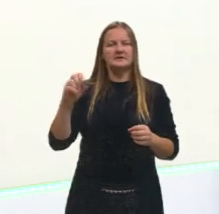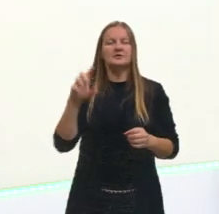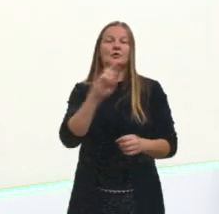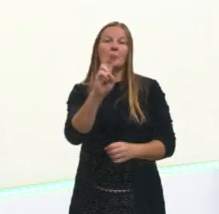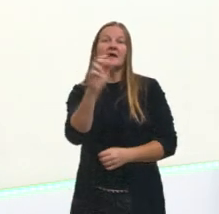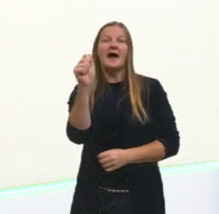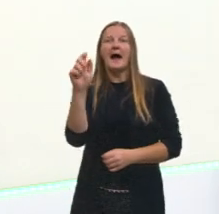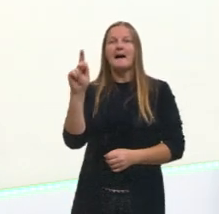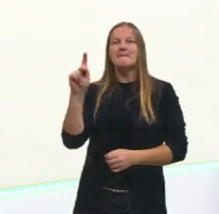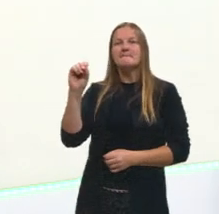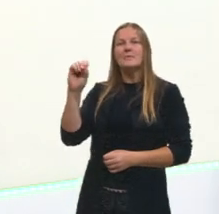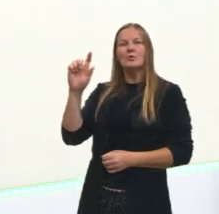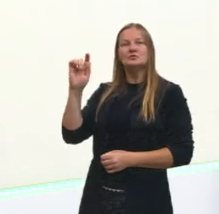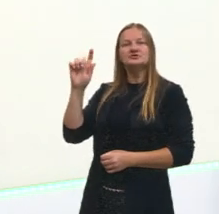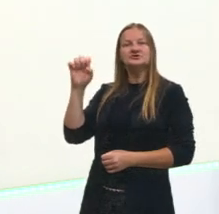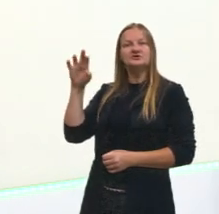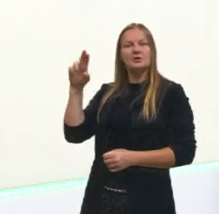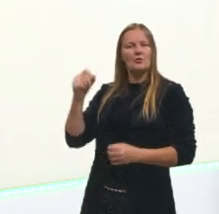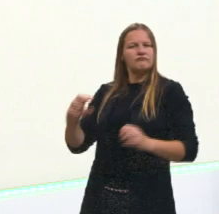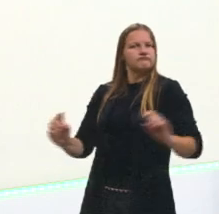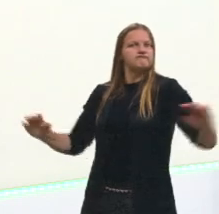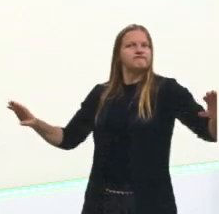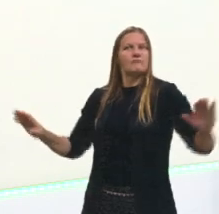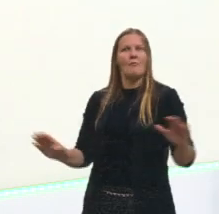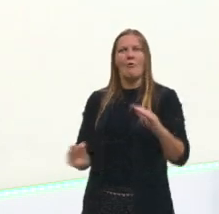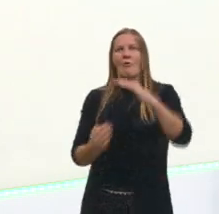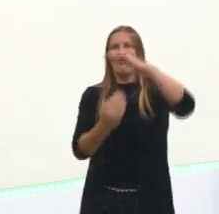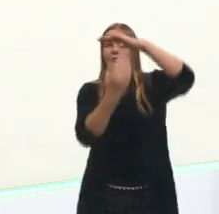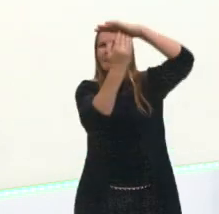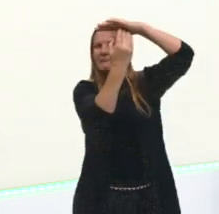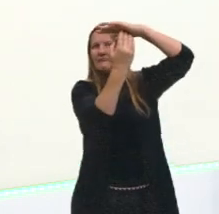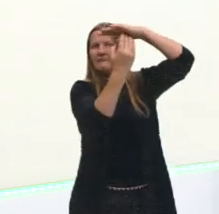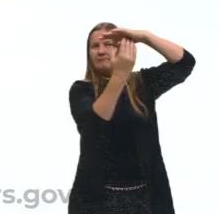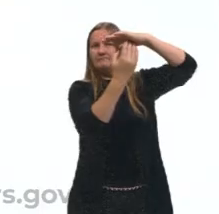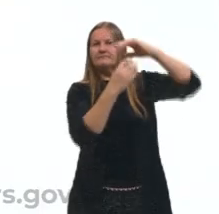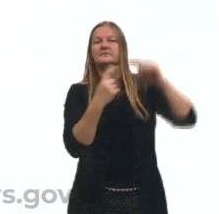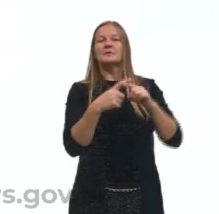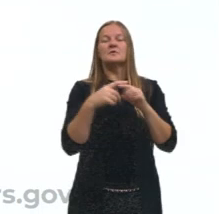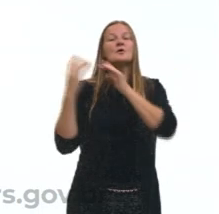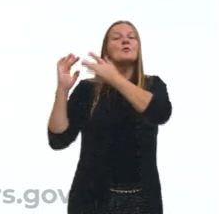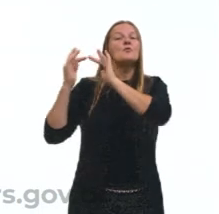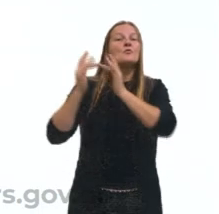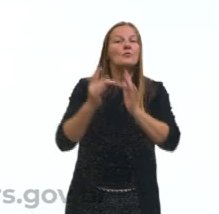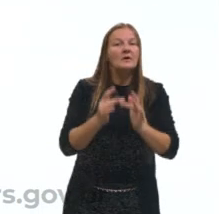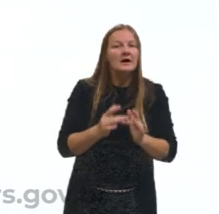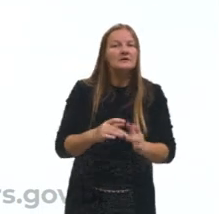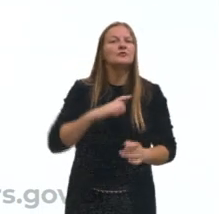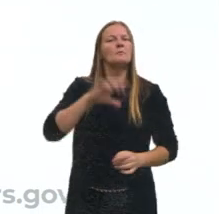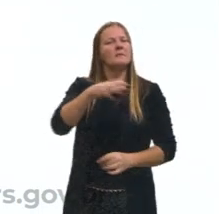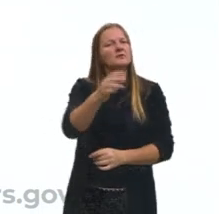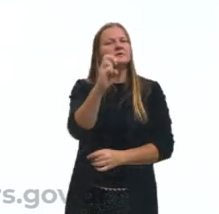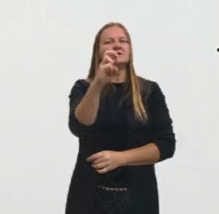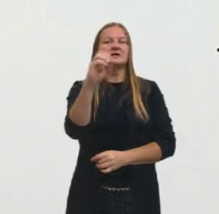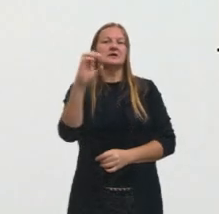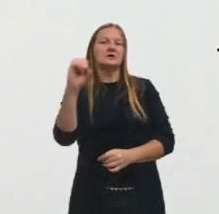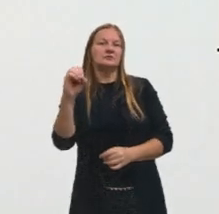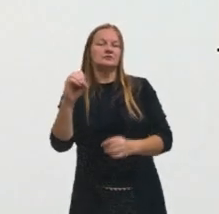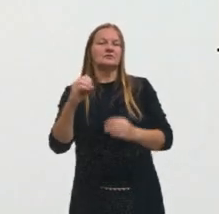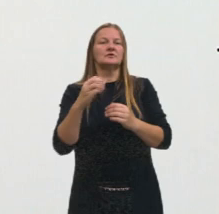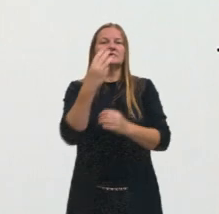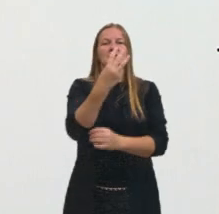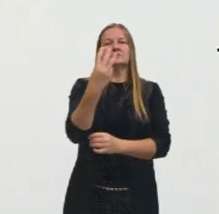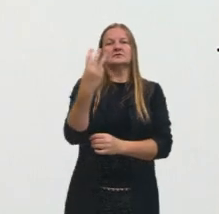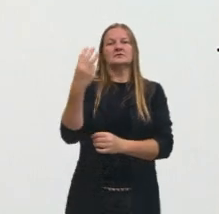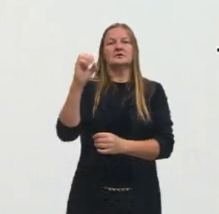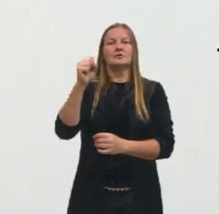apogeu o ápice da civilização grega e o Período Clássico entre 500 e